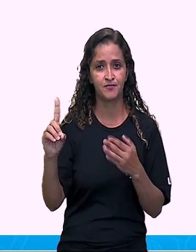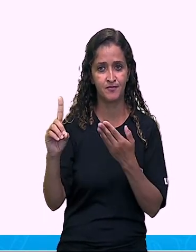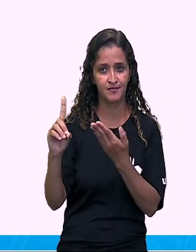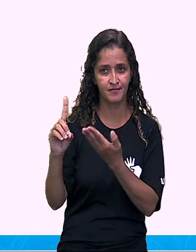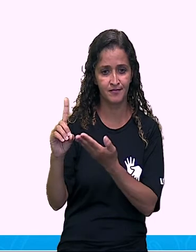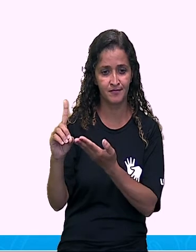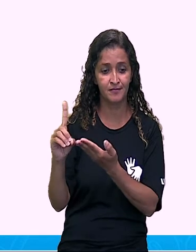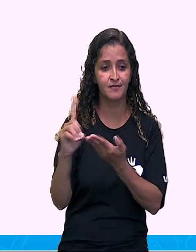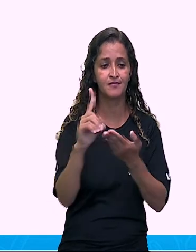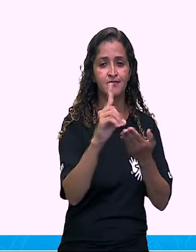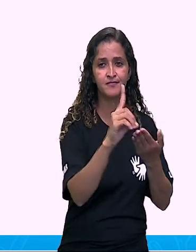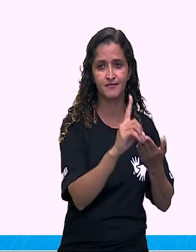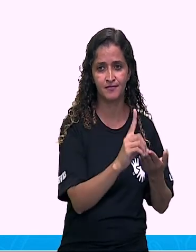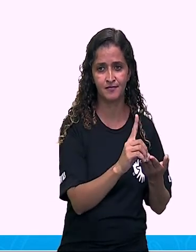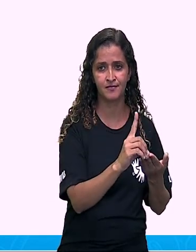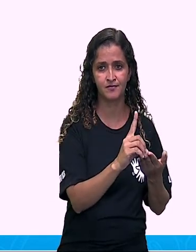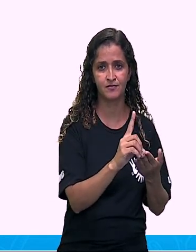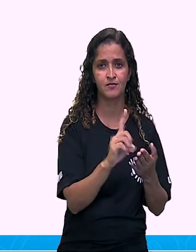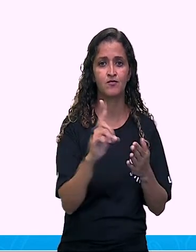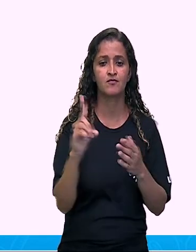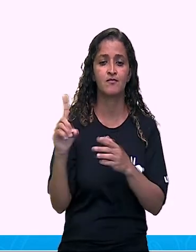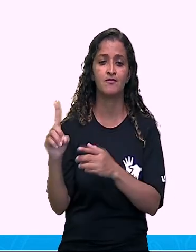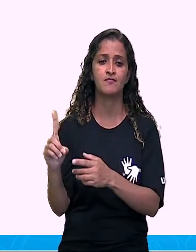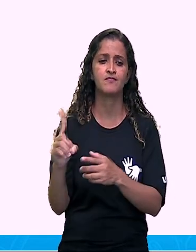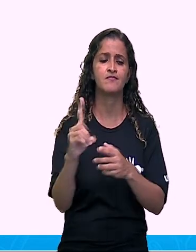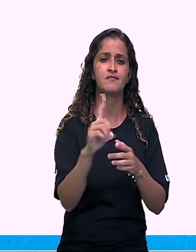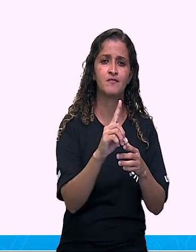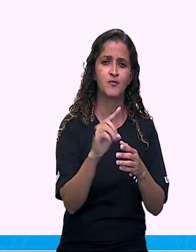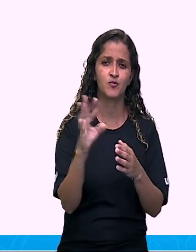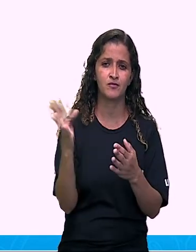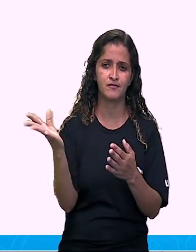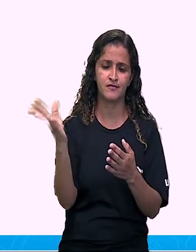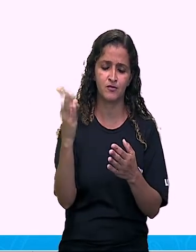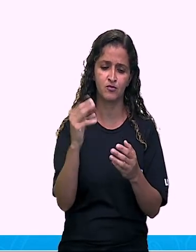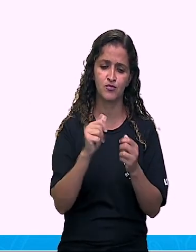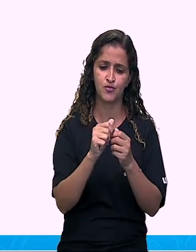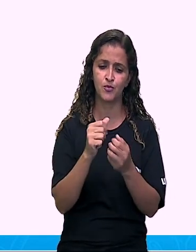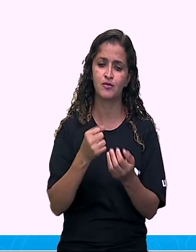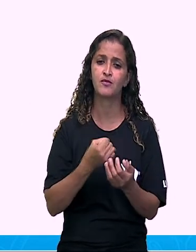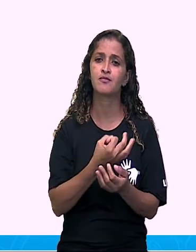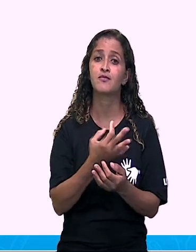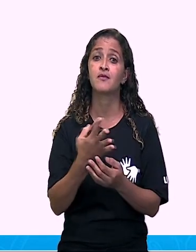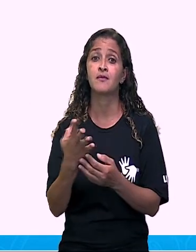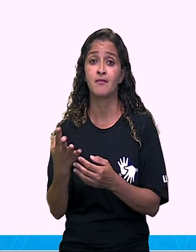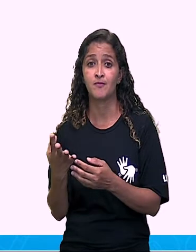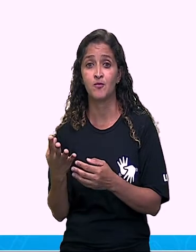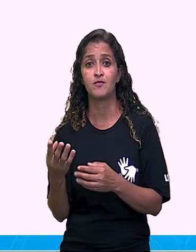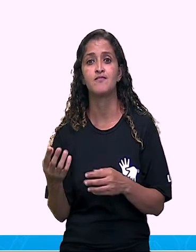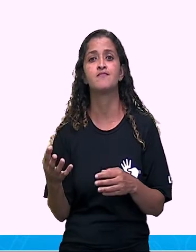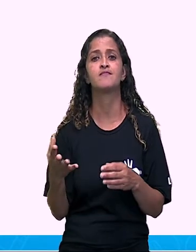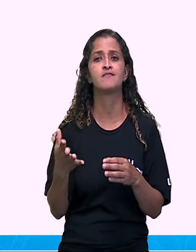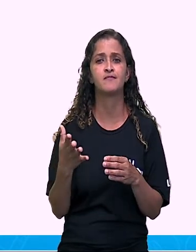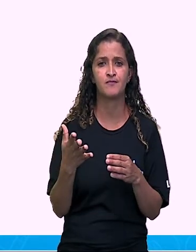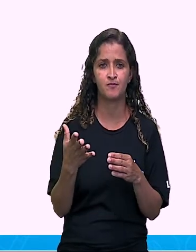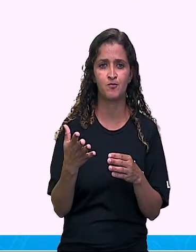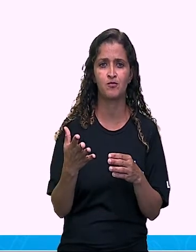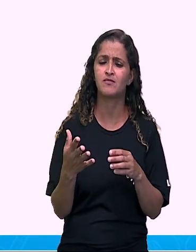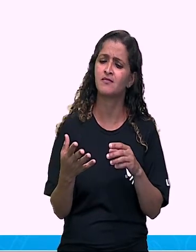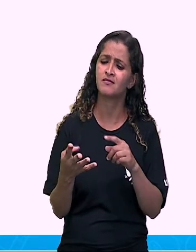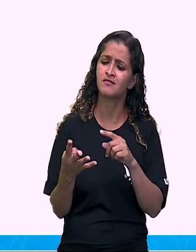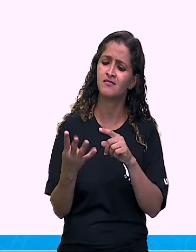casa da direita para a esquerda. Então, vamos contar lá, ó. 1, 2,